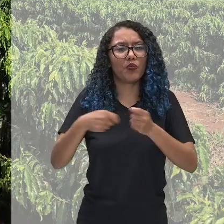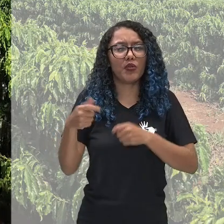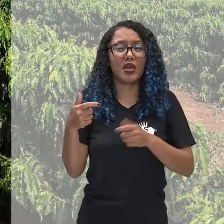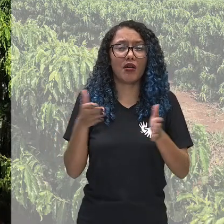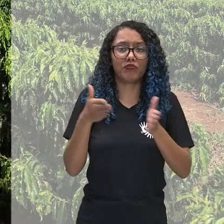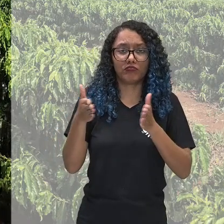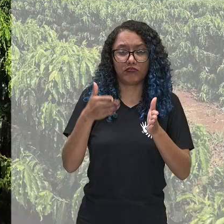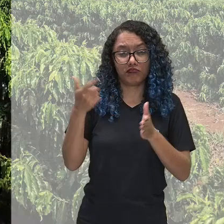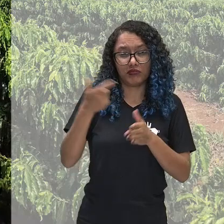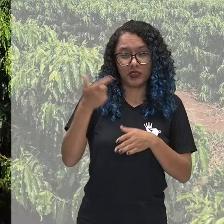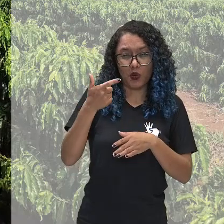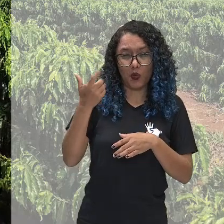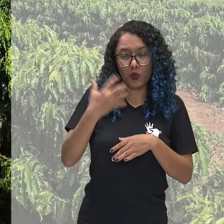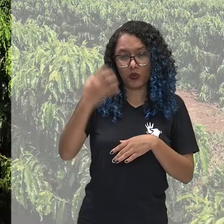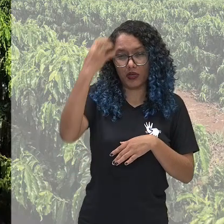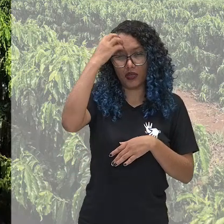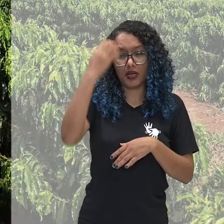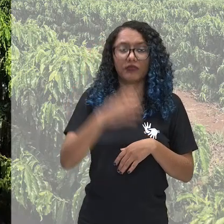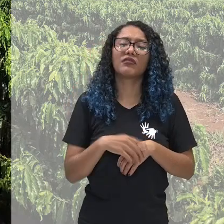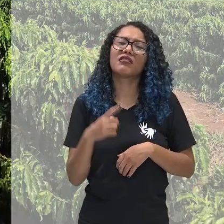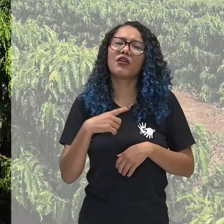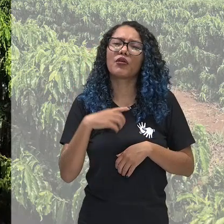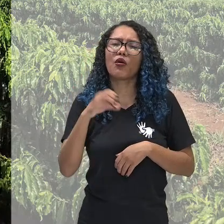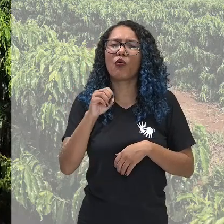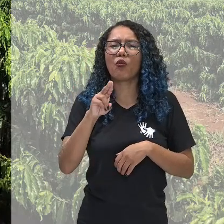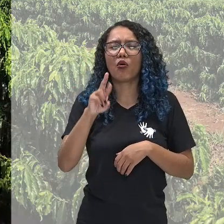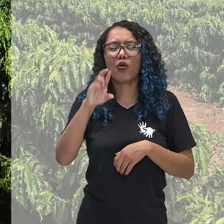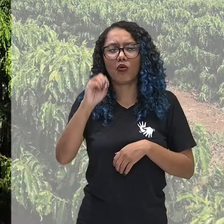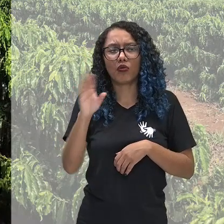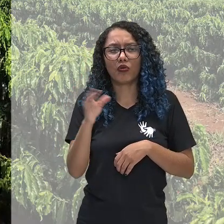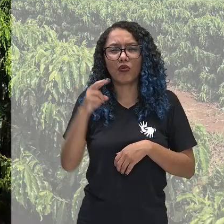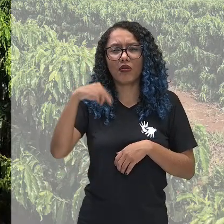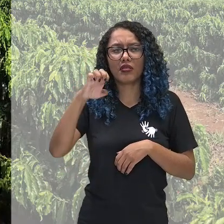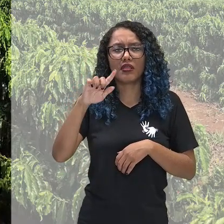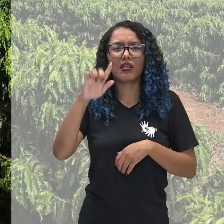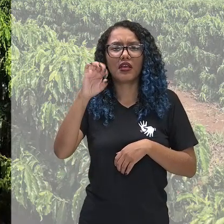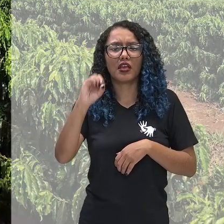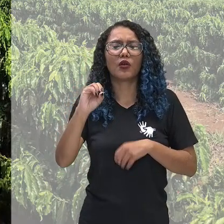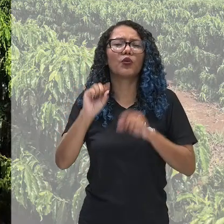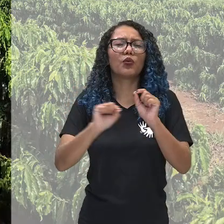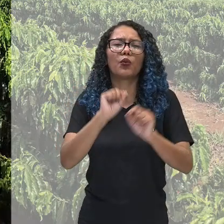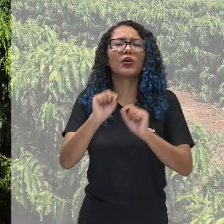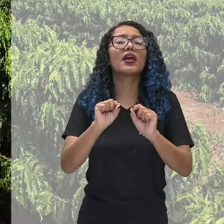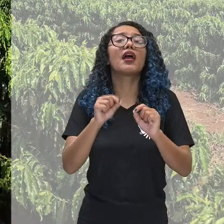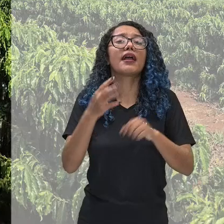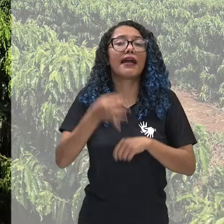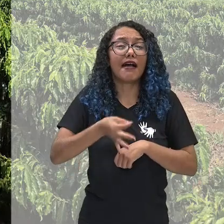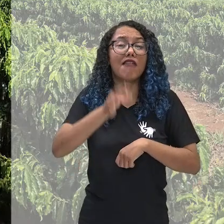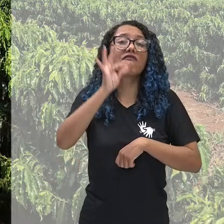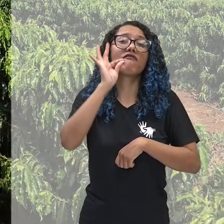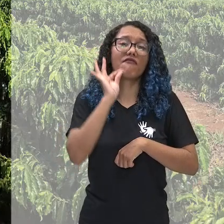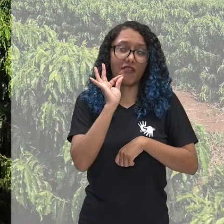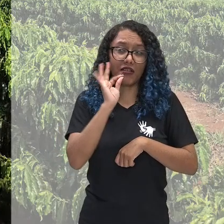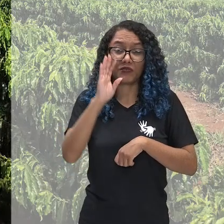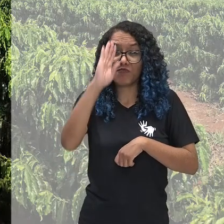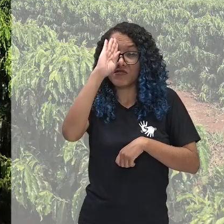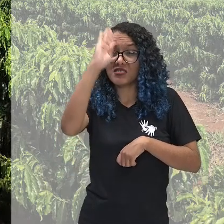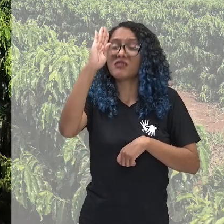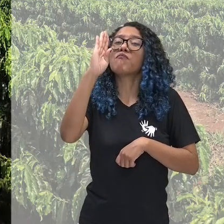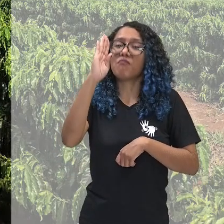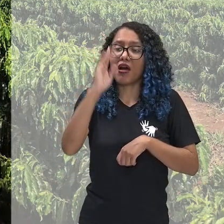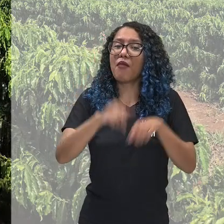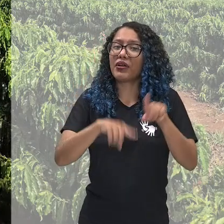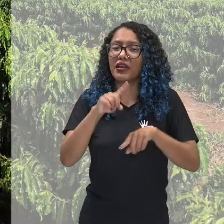o chamado ouro negro, né, gente? O café como principal expoente, um dos principais expoentes. A gente pode